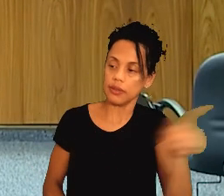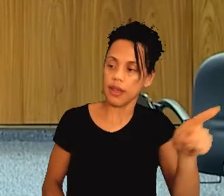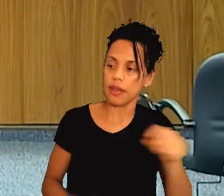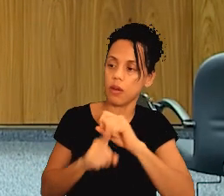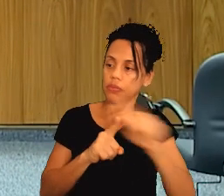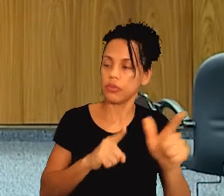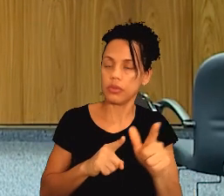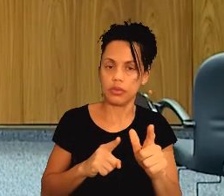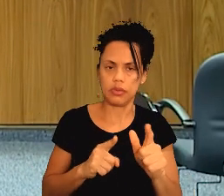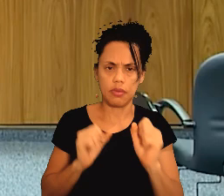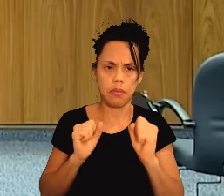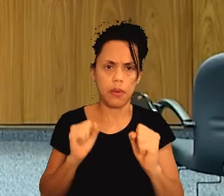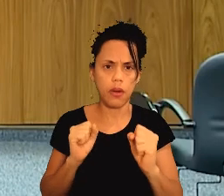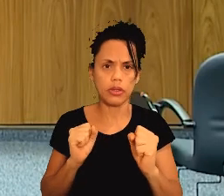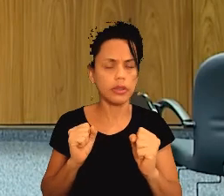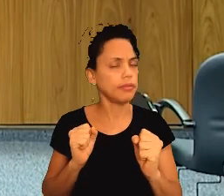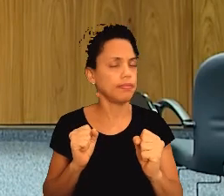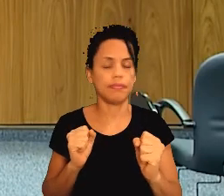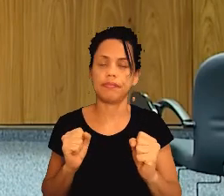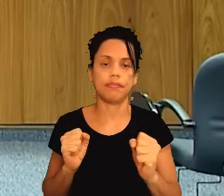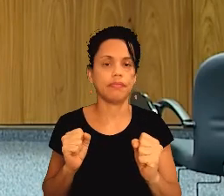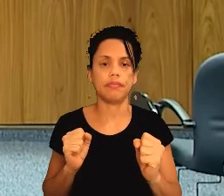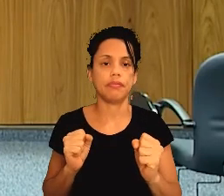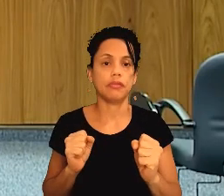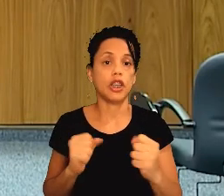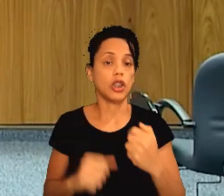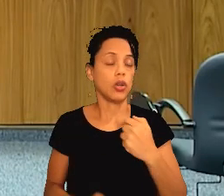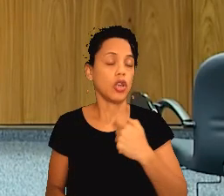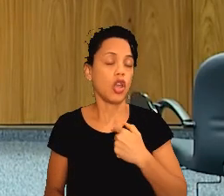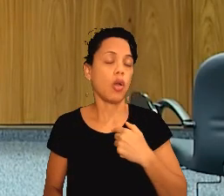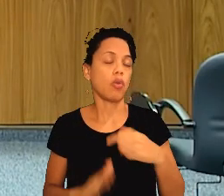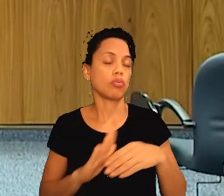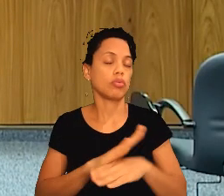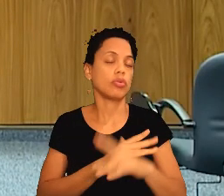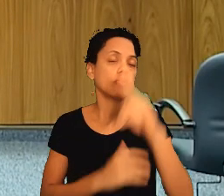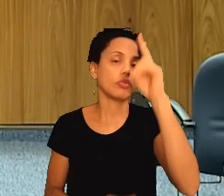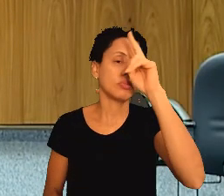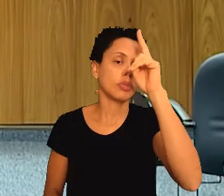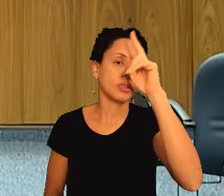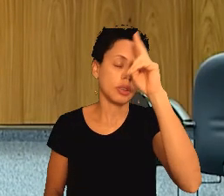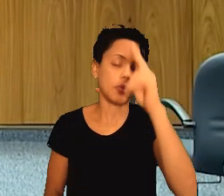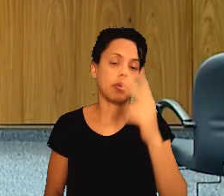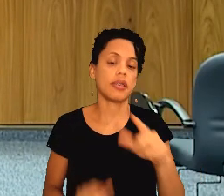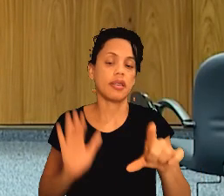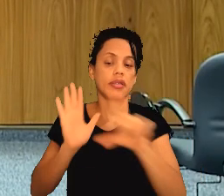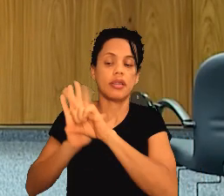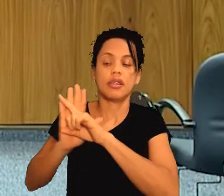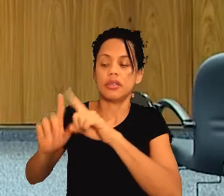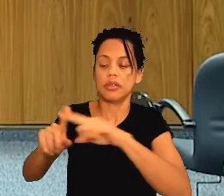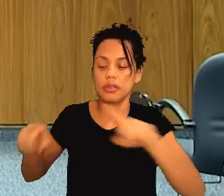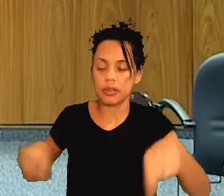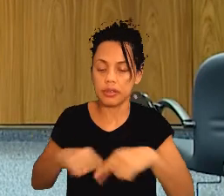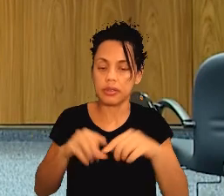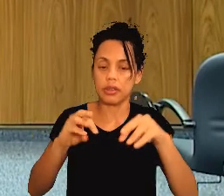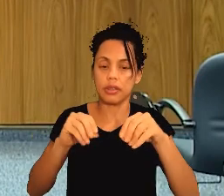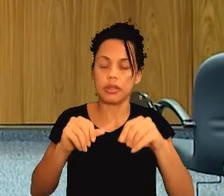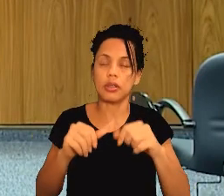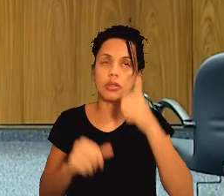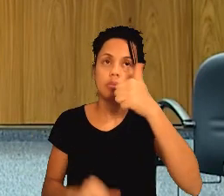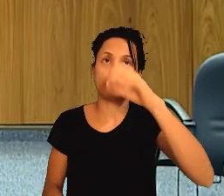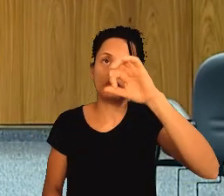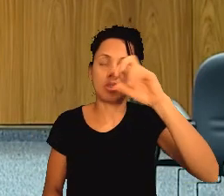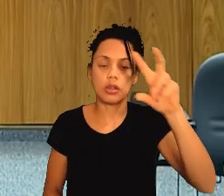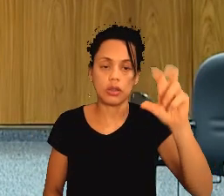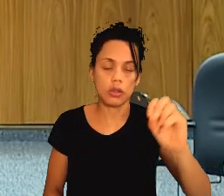entanto, isso, evidentemente, eu costumo lembrar que até a Lei das Terras, em